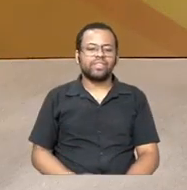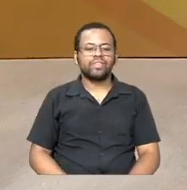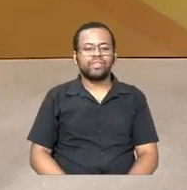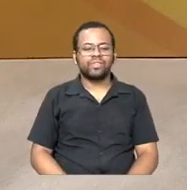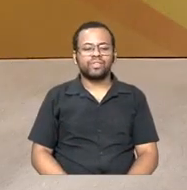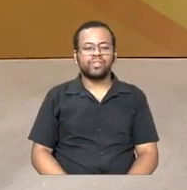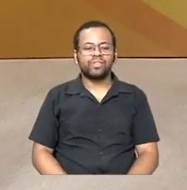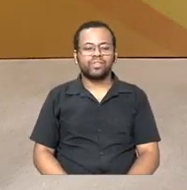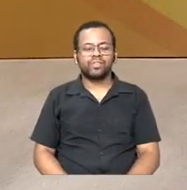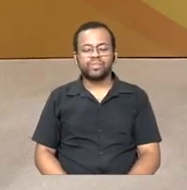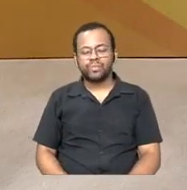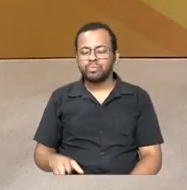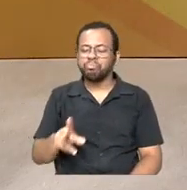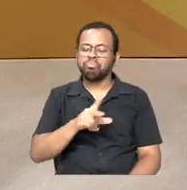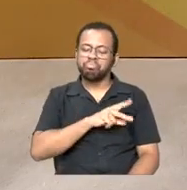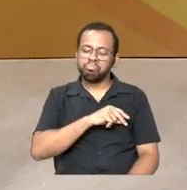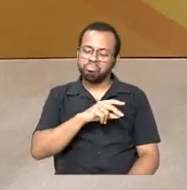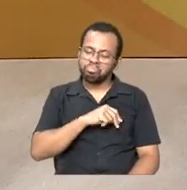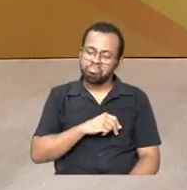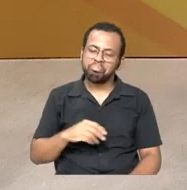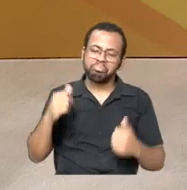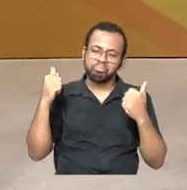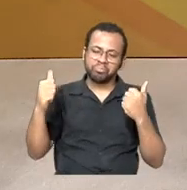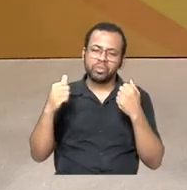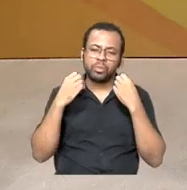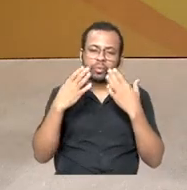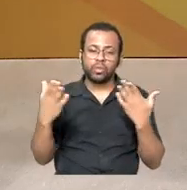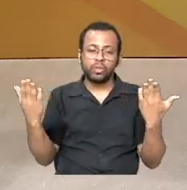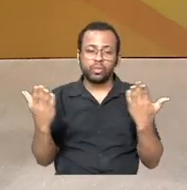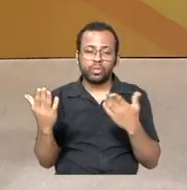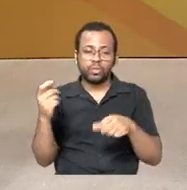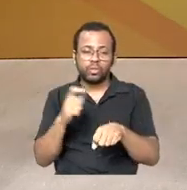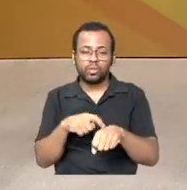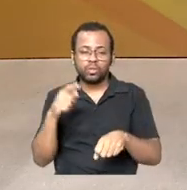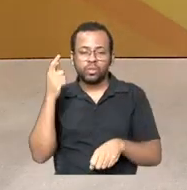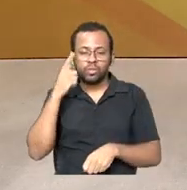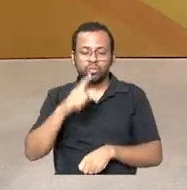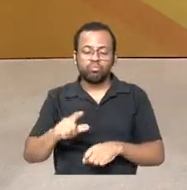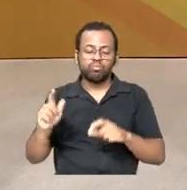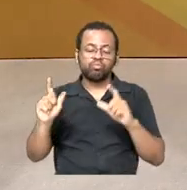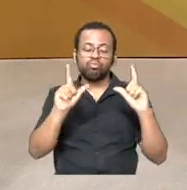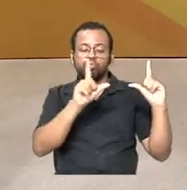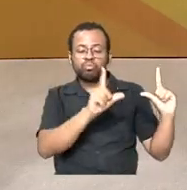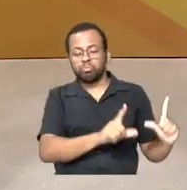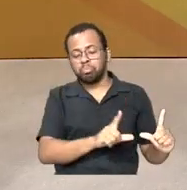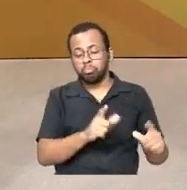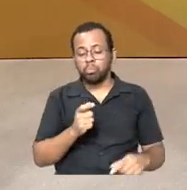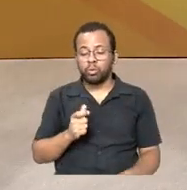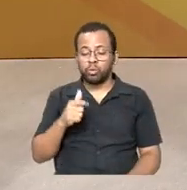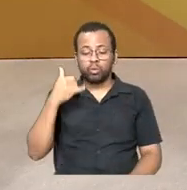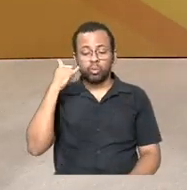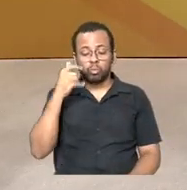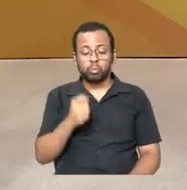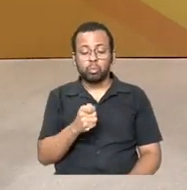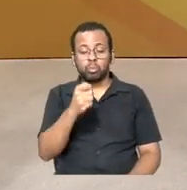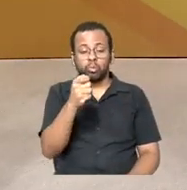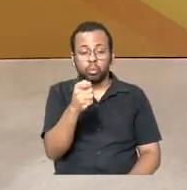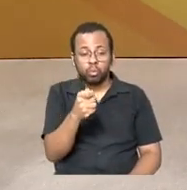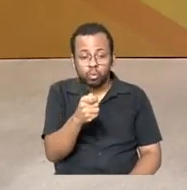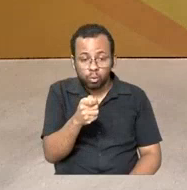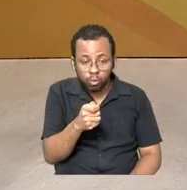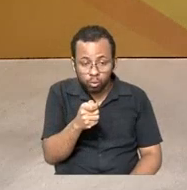eta eta eta eta seu título aponta a câmera para o QR Code você ainda ajuda